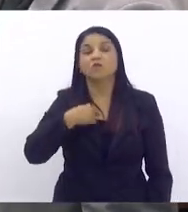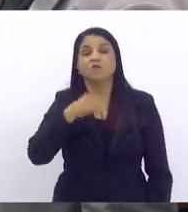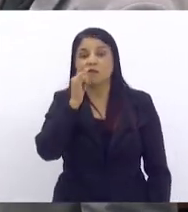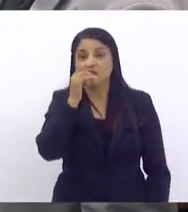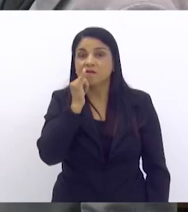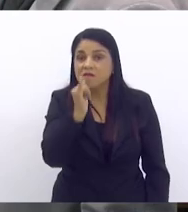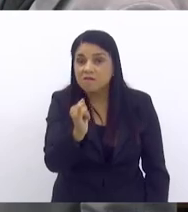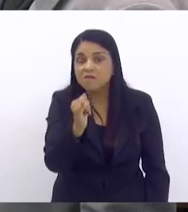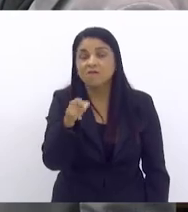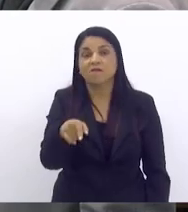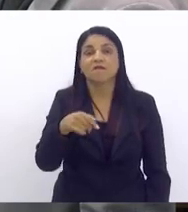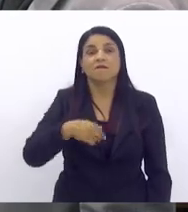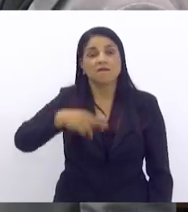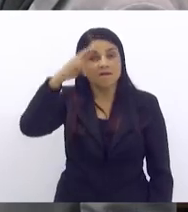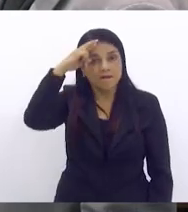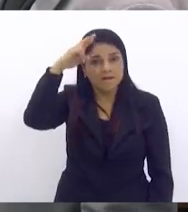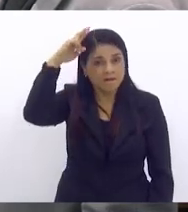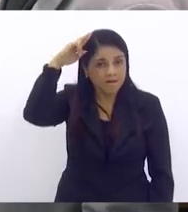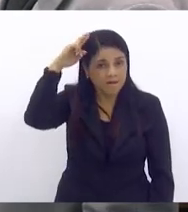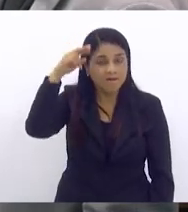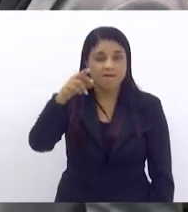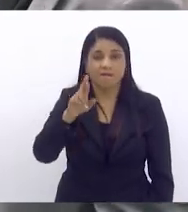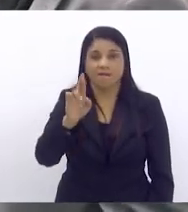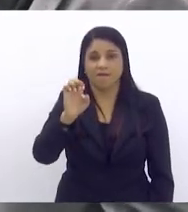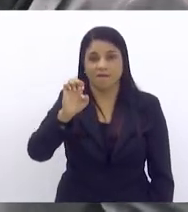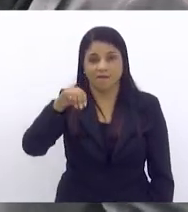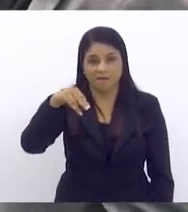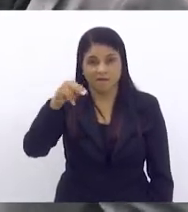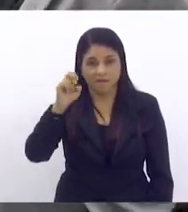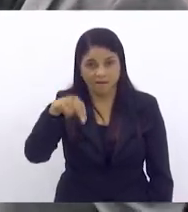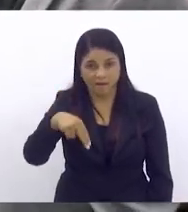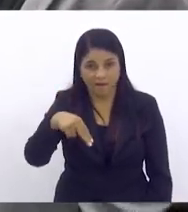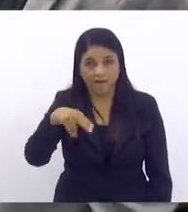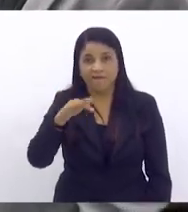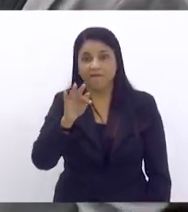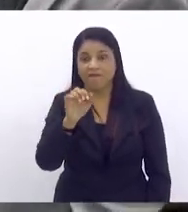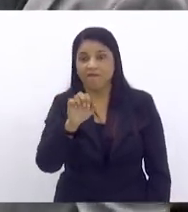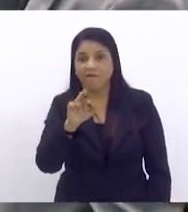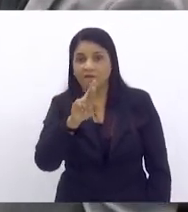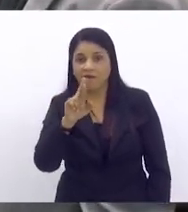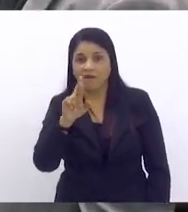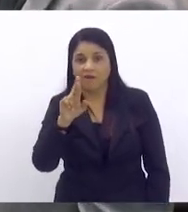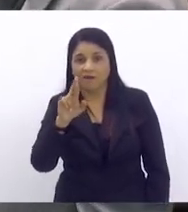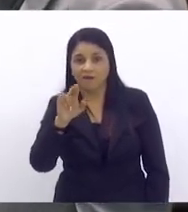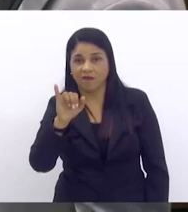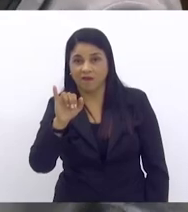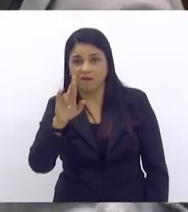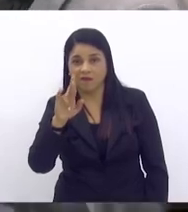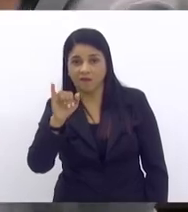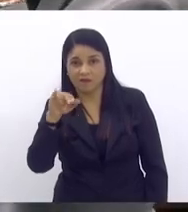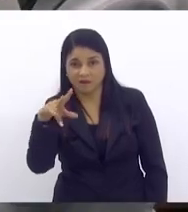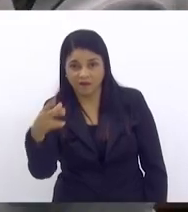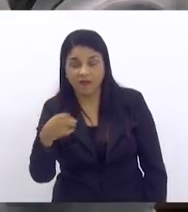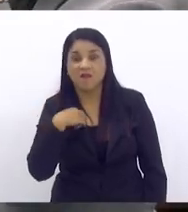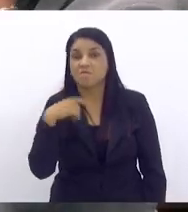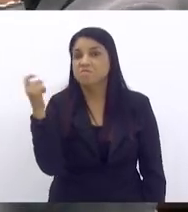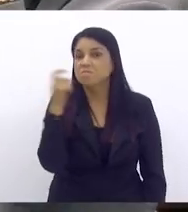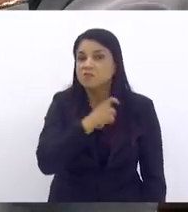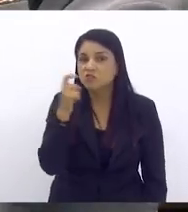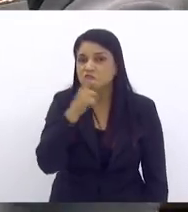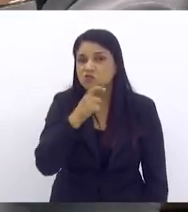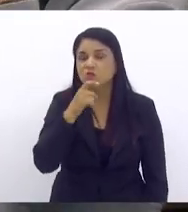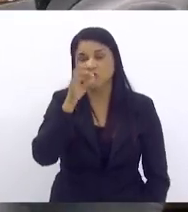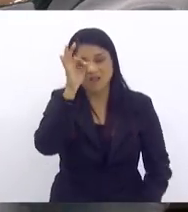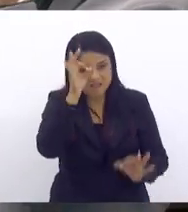é mentiroso. Para concluir, deputado. Senhora presidente, a acusação é muito séria e muito grave. A